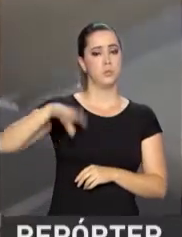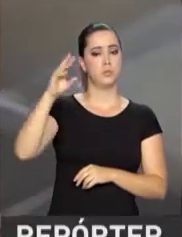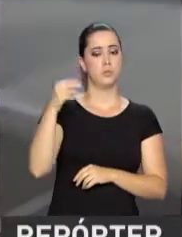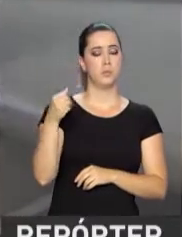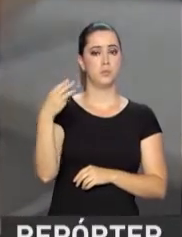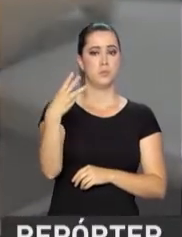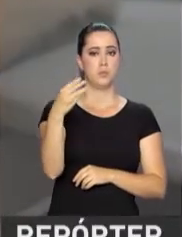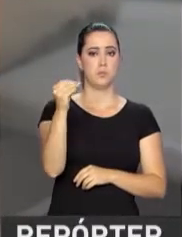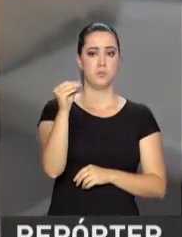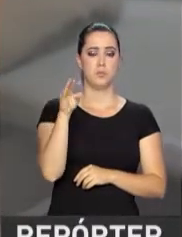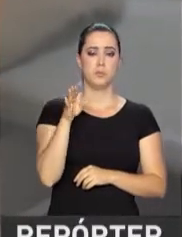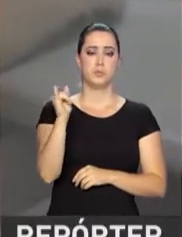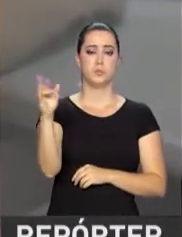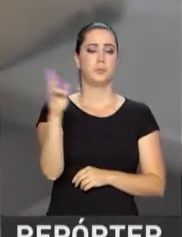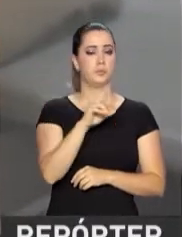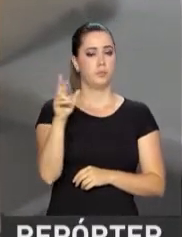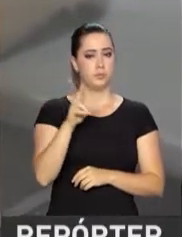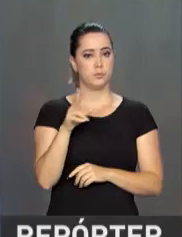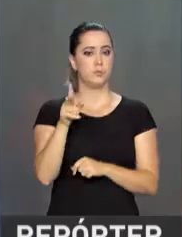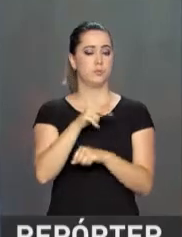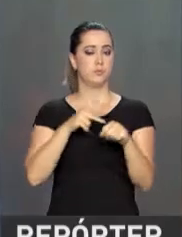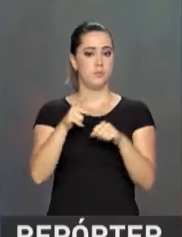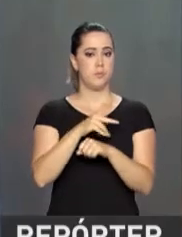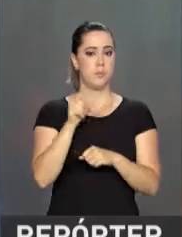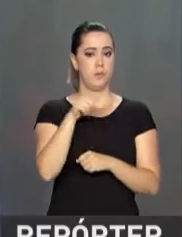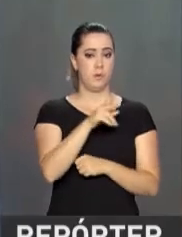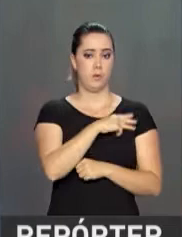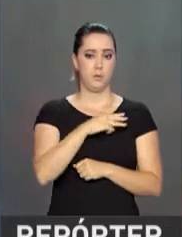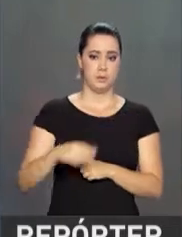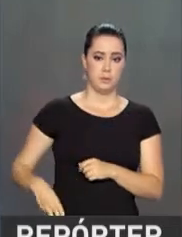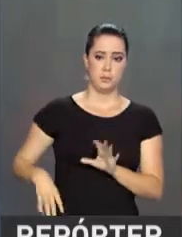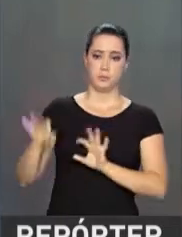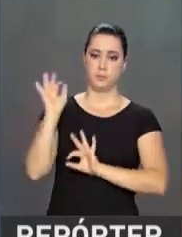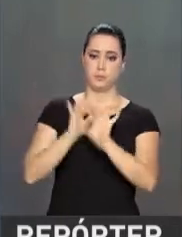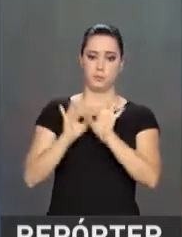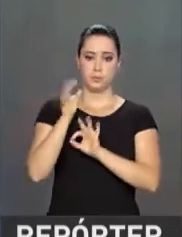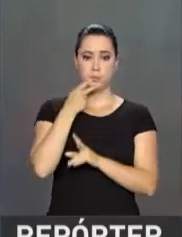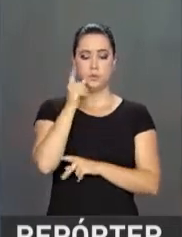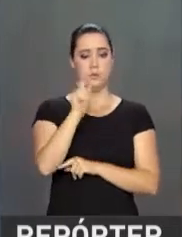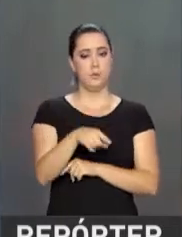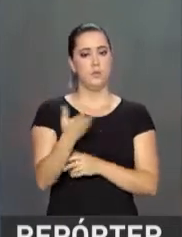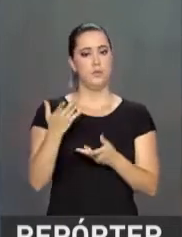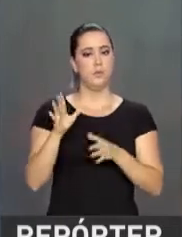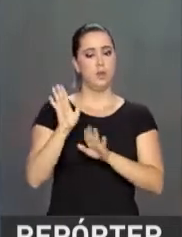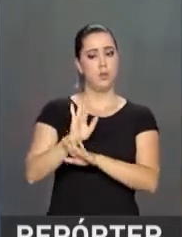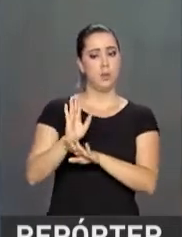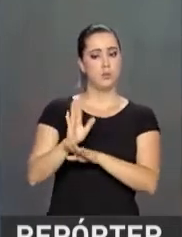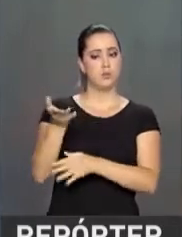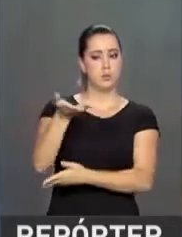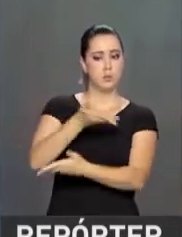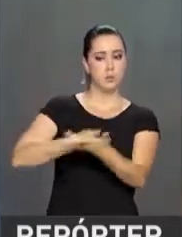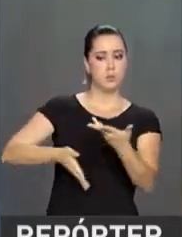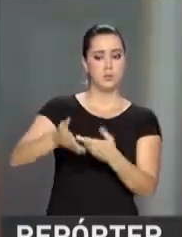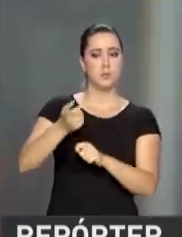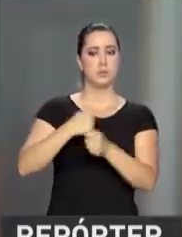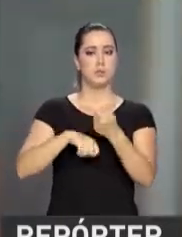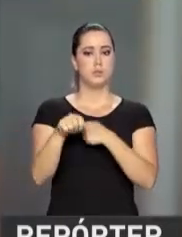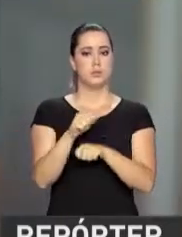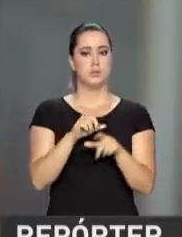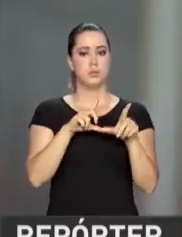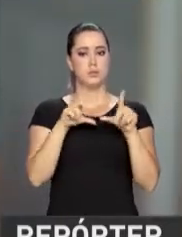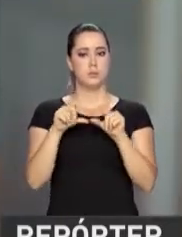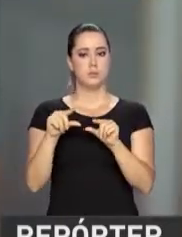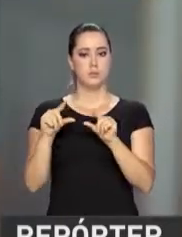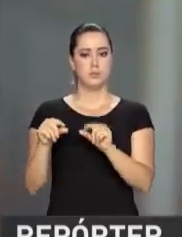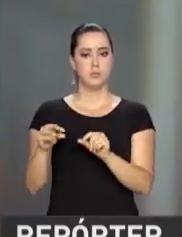300 bilhões de reais no país para o ministro do planejamento além de ajudar a movimentar a economia a redução